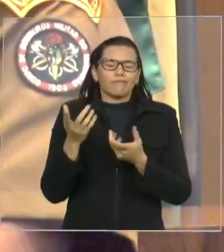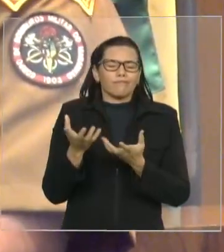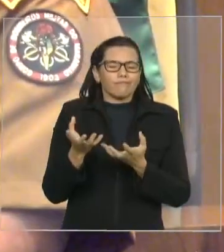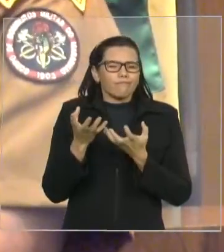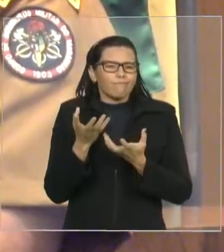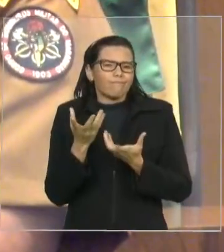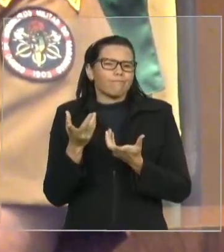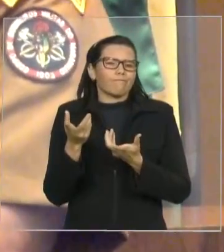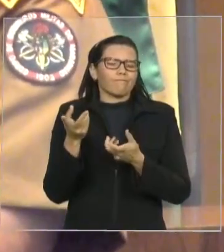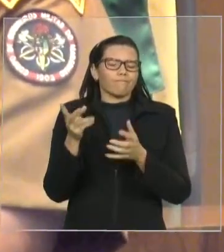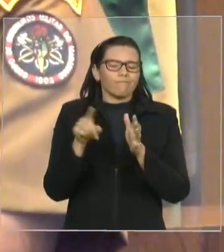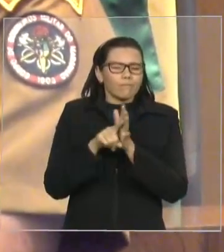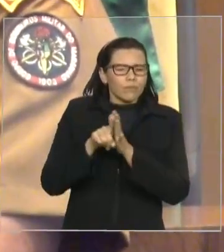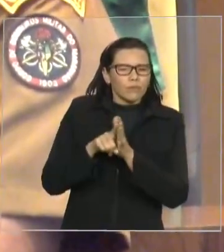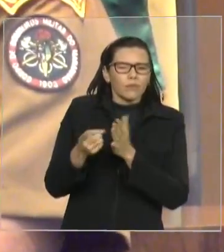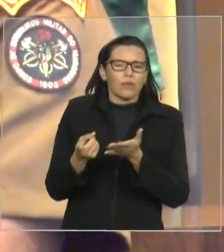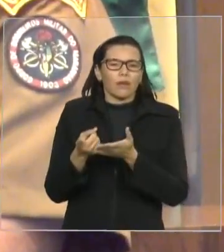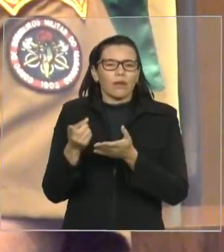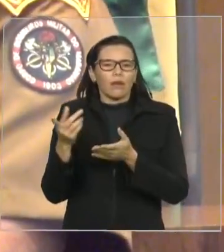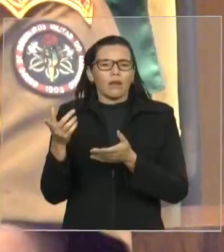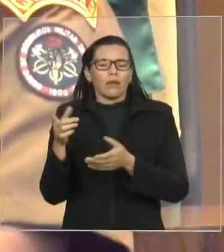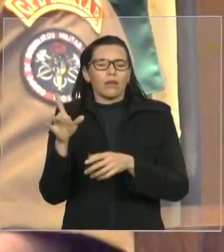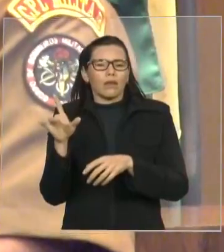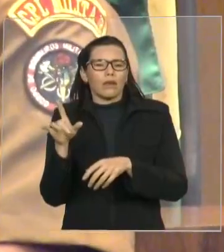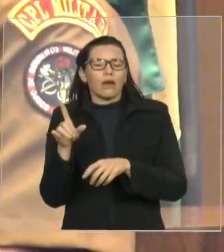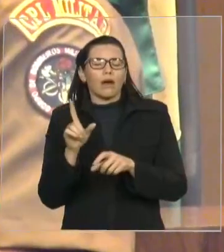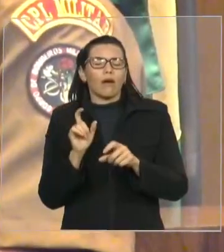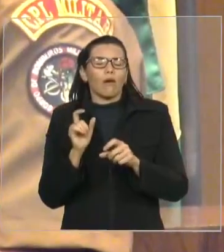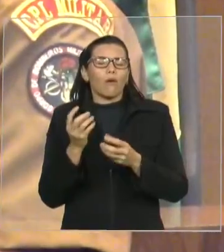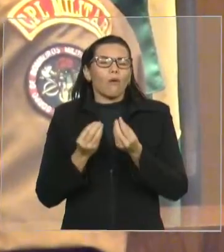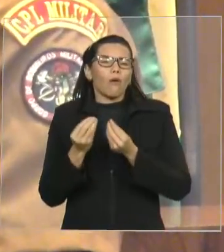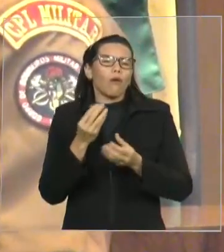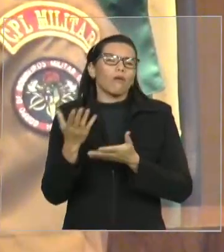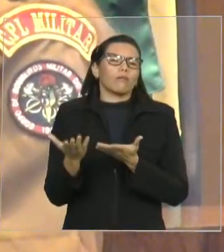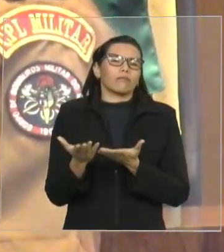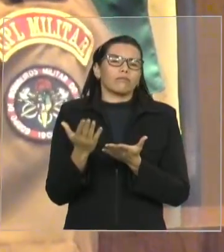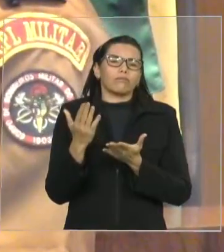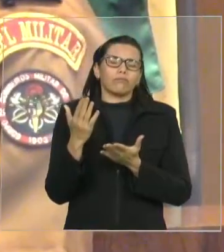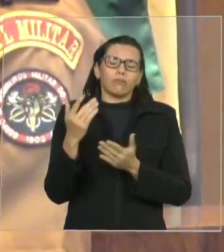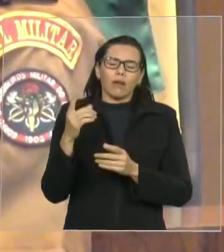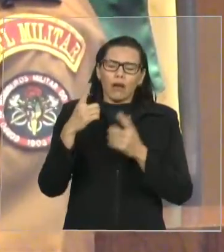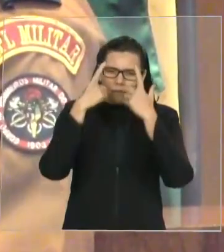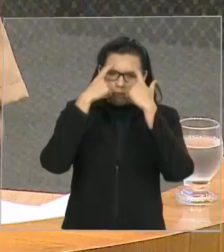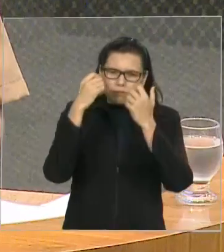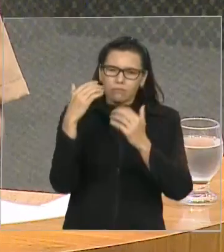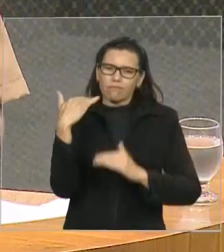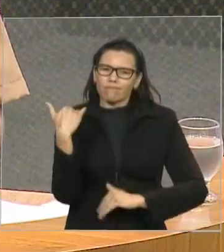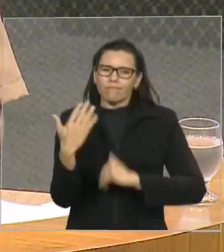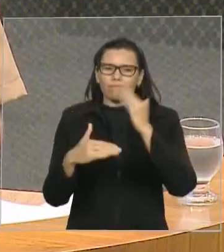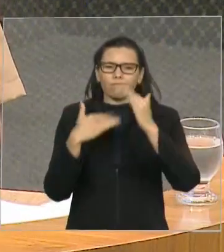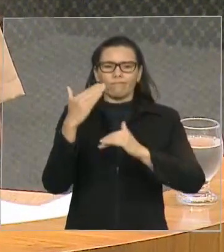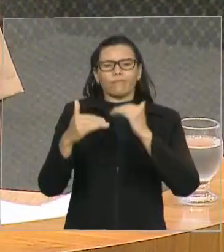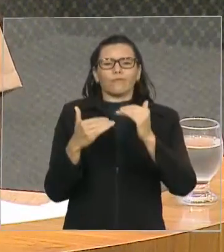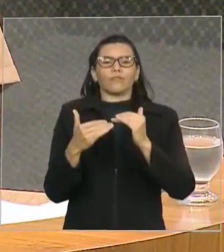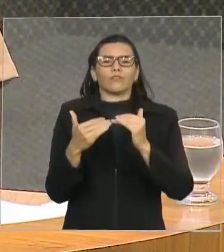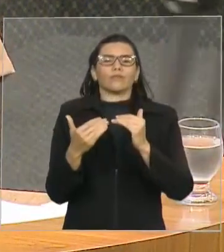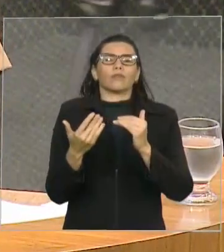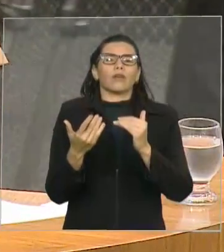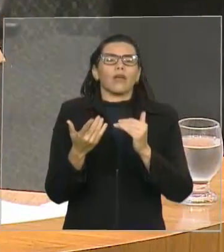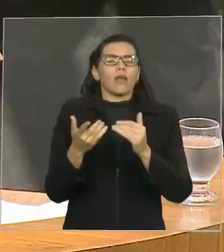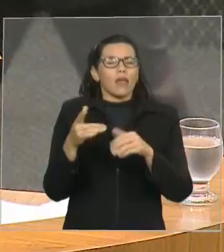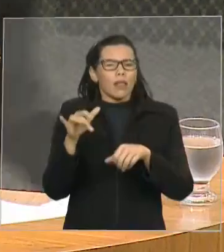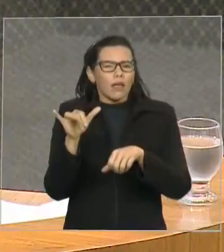realidades tanto urbana quanto rural de nosso país, propondo, assim, caminhos para superar